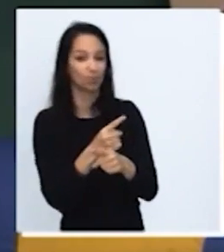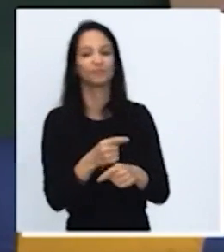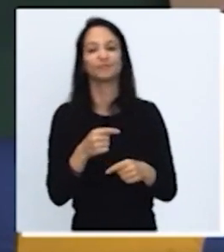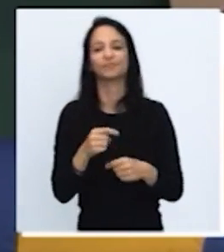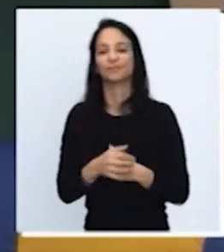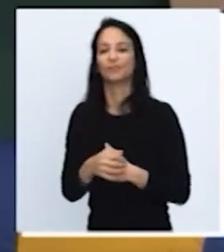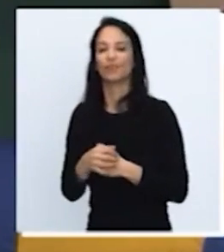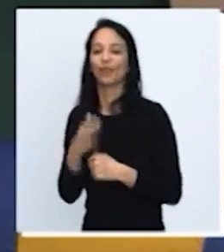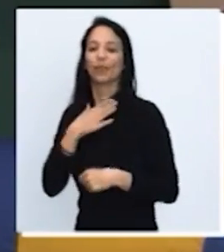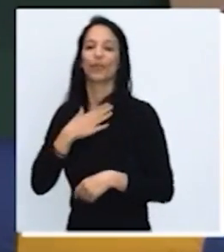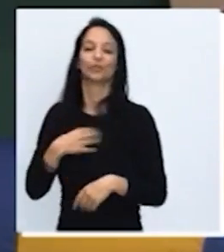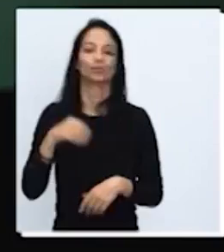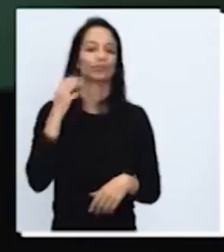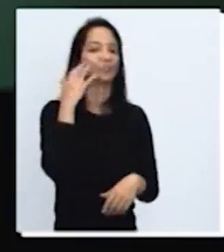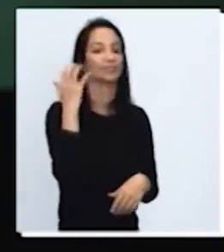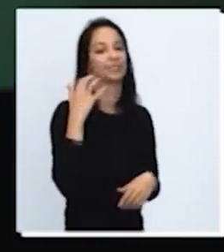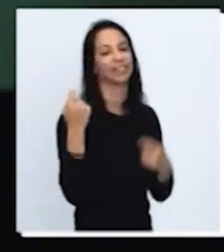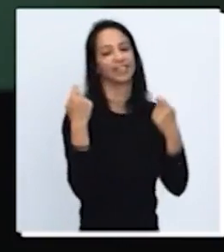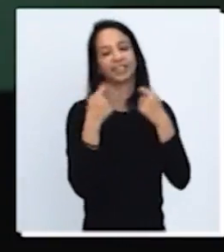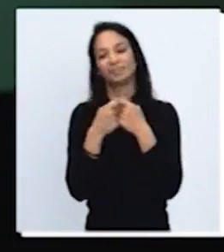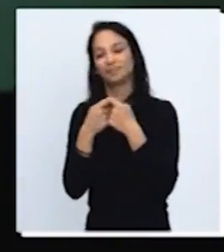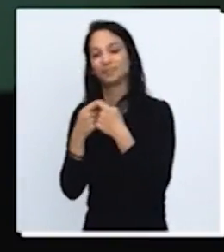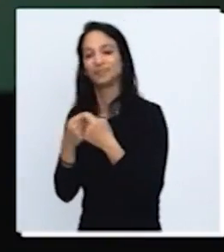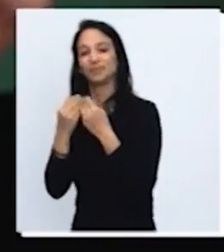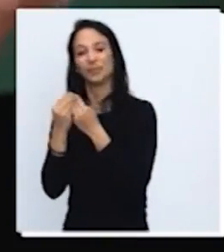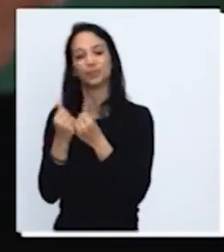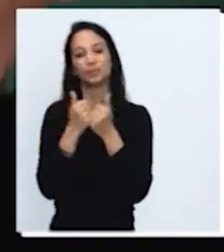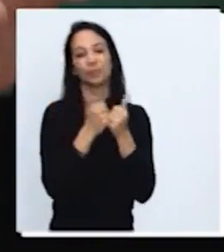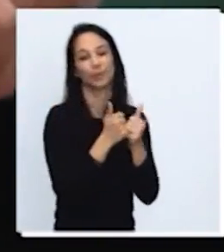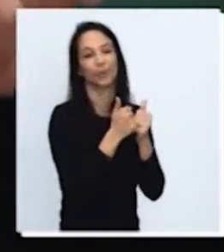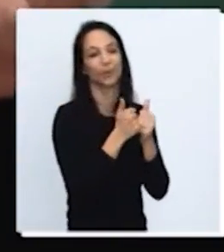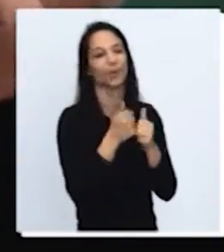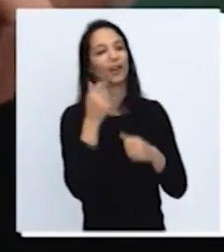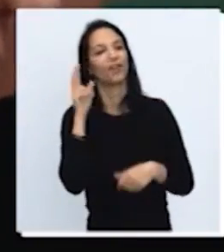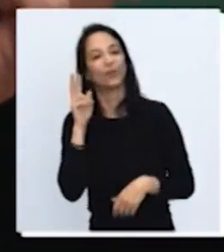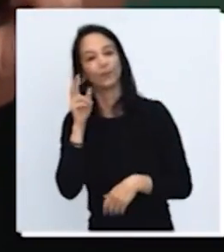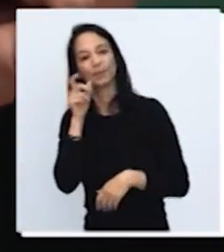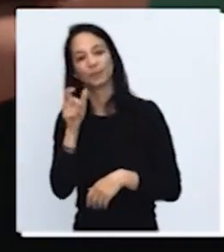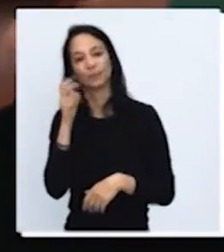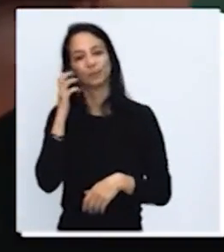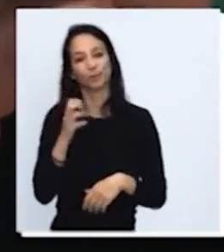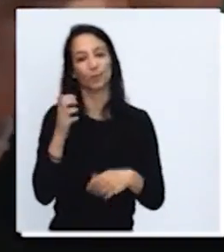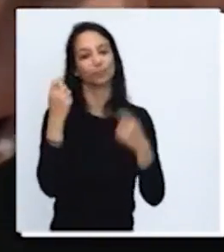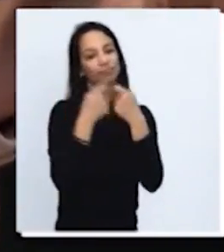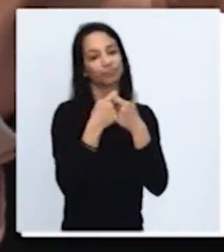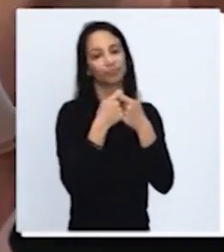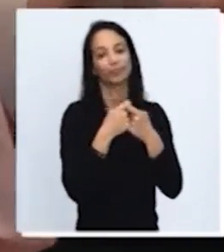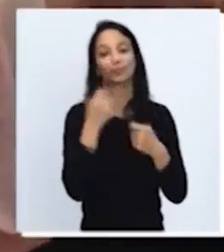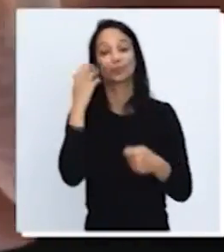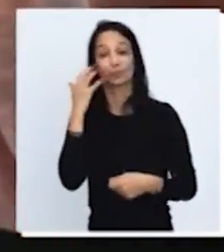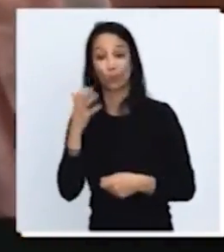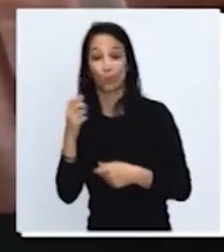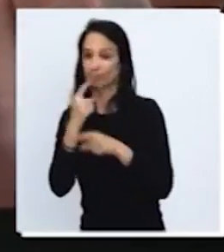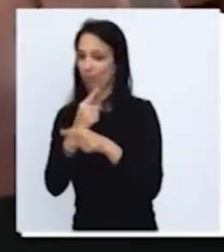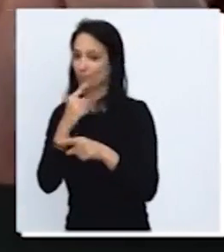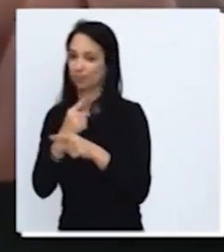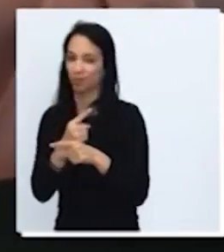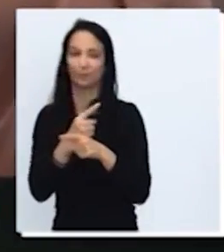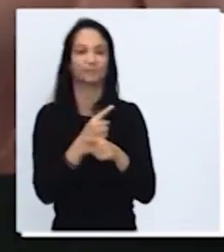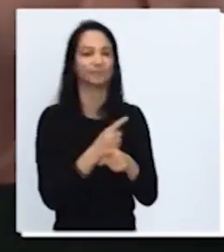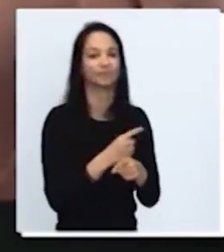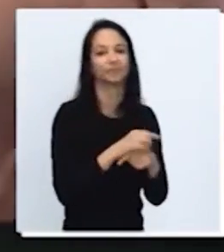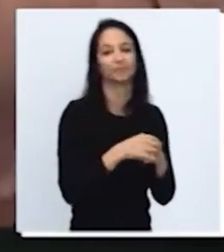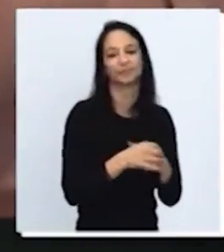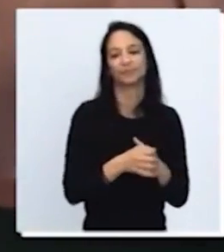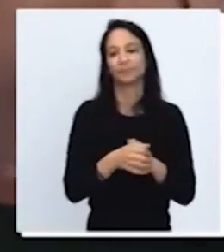Gosto de rimar, isto é mesmo bom. Palavras que rimam terminam no mesmo